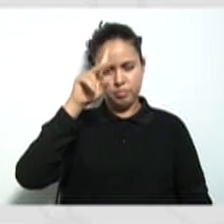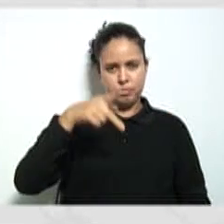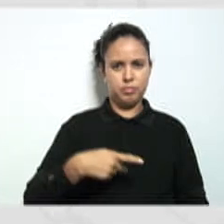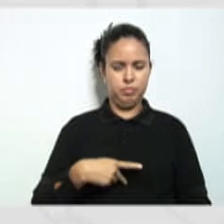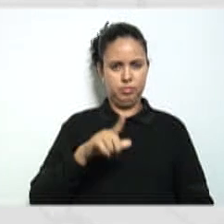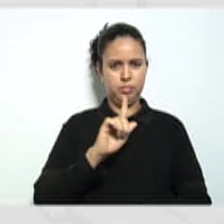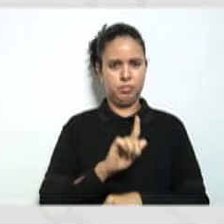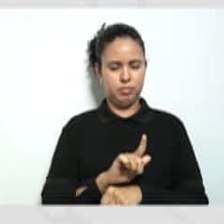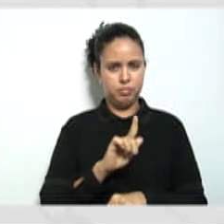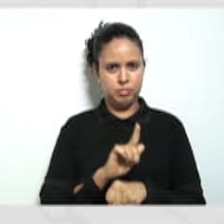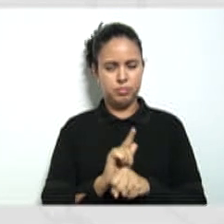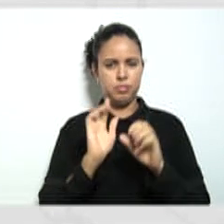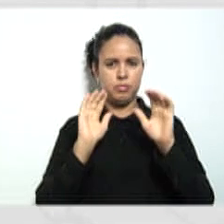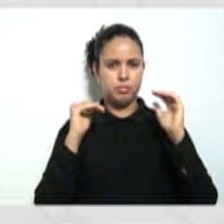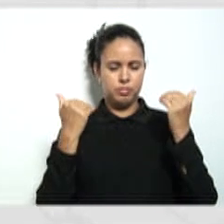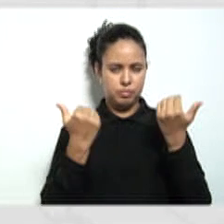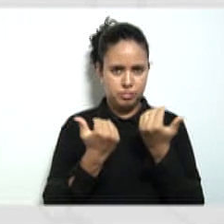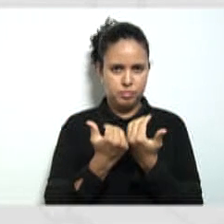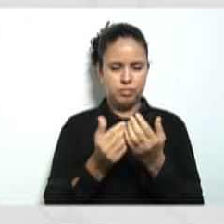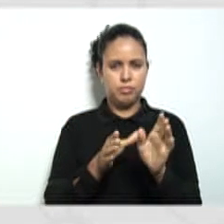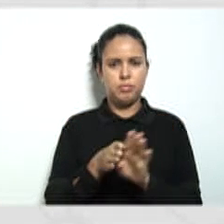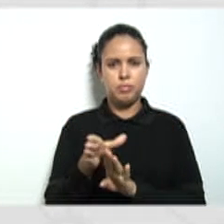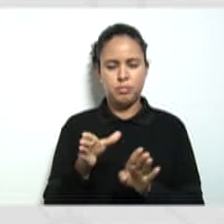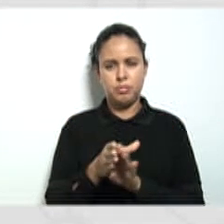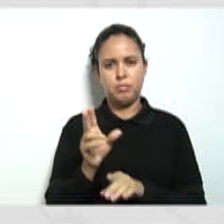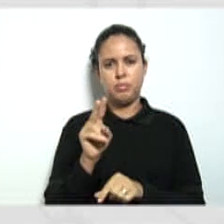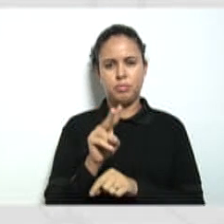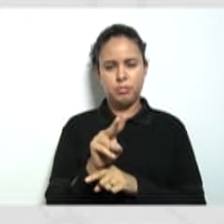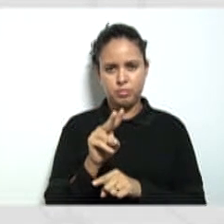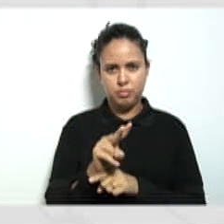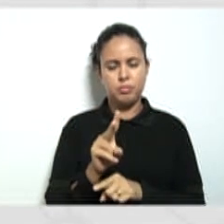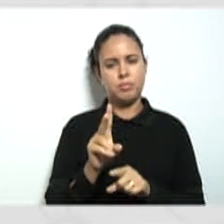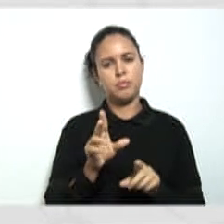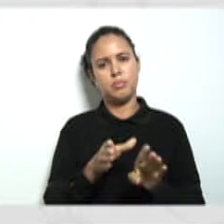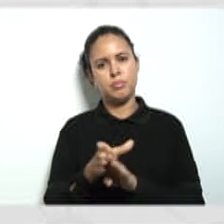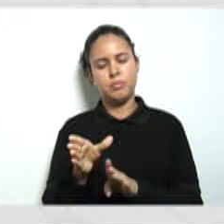autogestão por meio da Assembleia e dos conselhos, Conselho Fiscal, Conselho Administrativo.